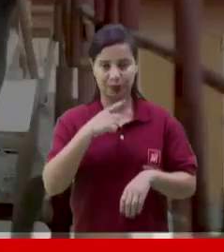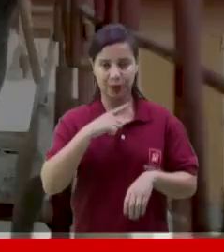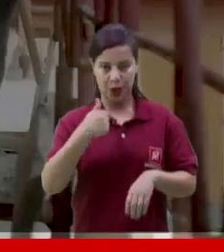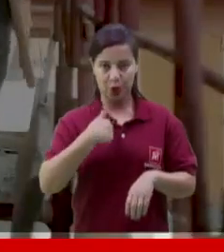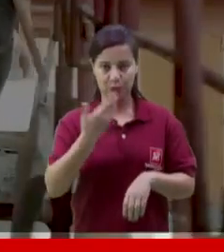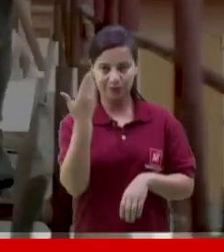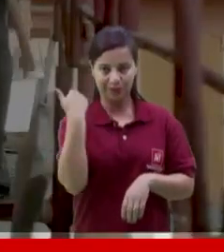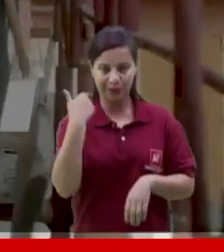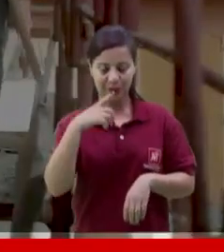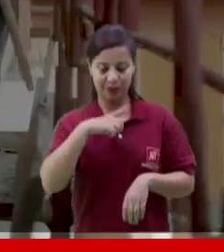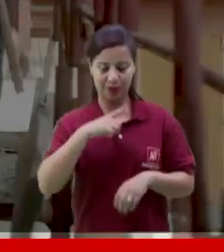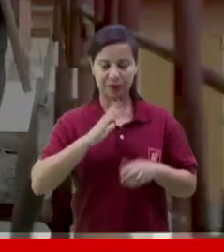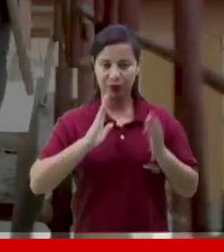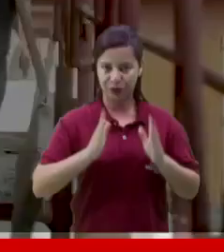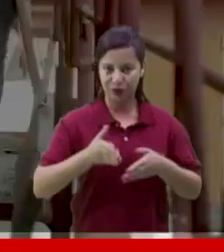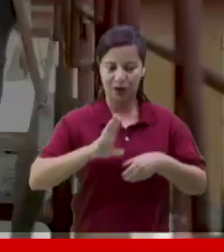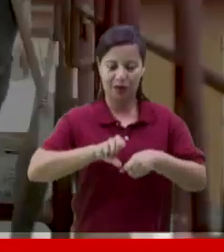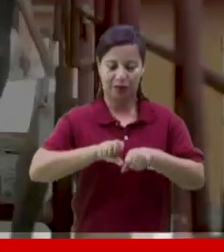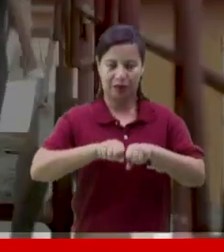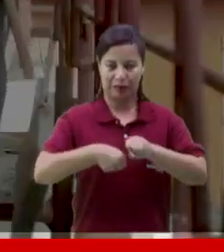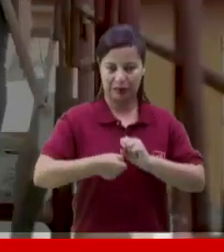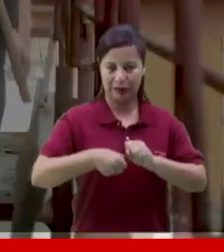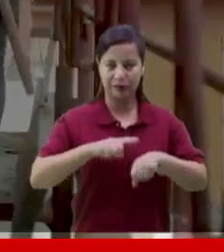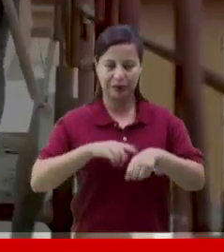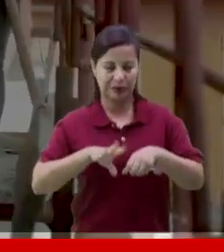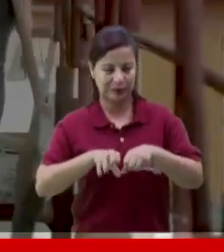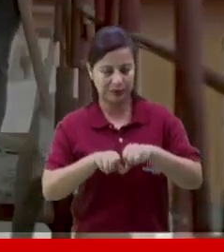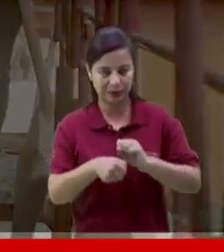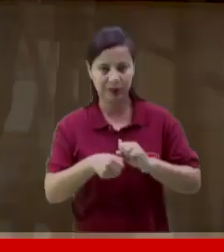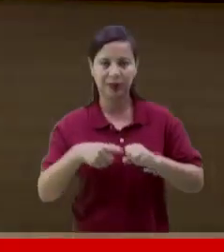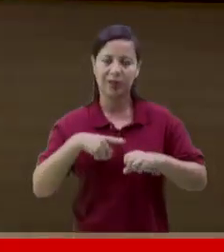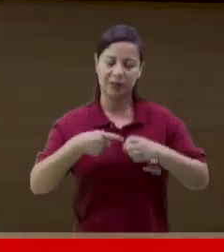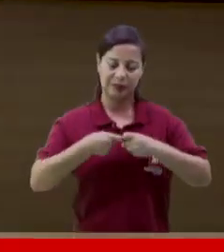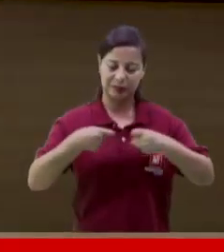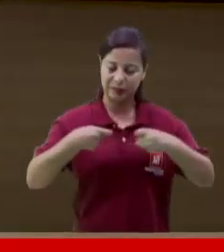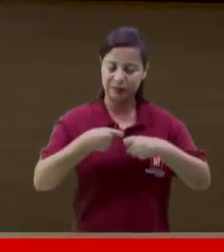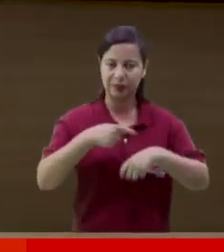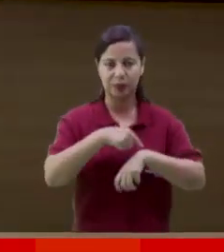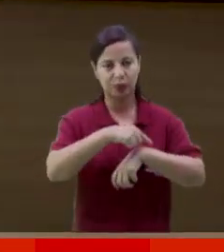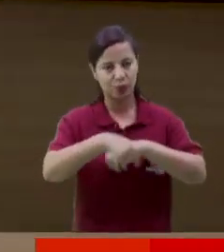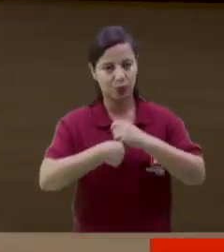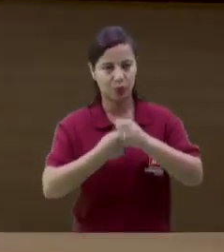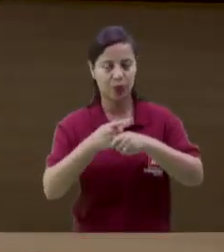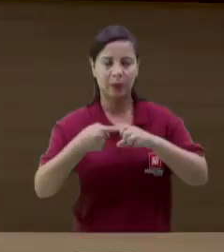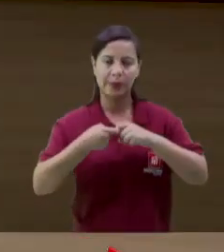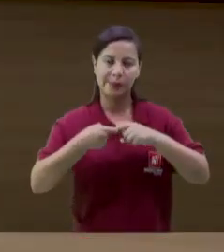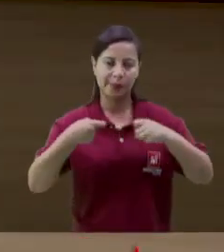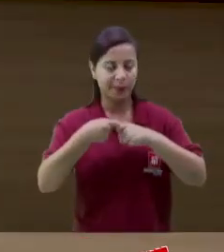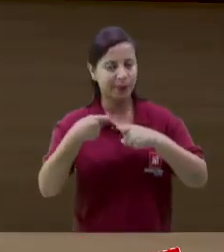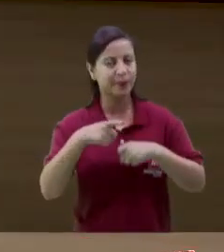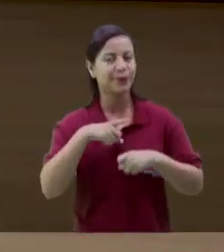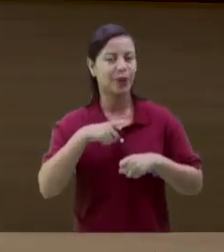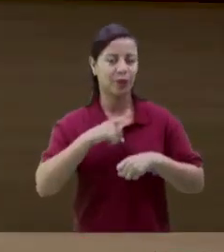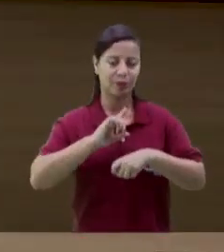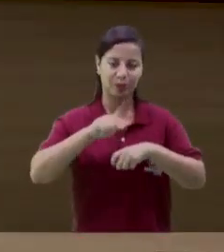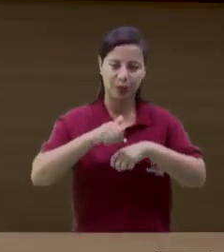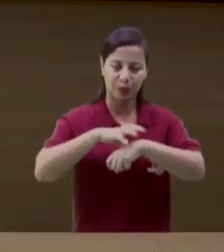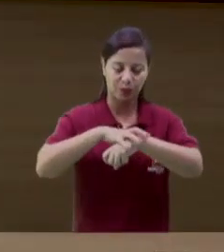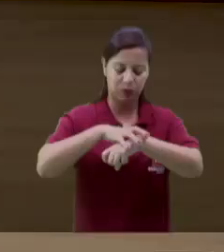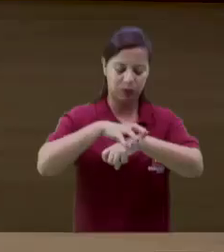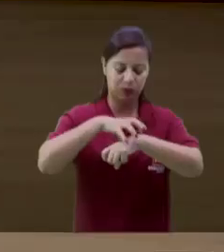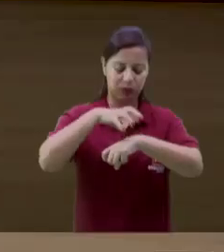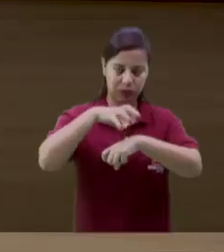tive lesões aí de tendões ou de estruturas que vão causar inchaço, né,